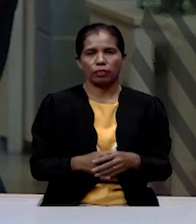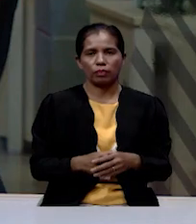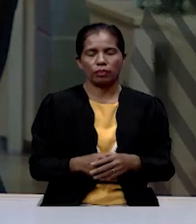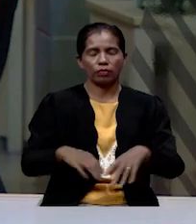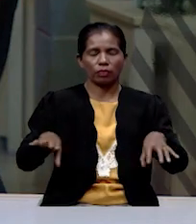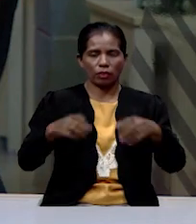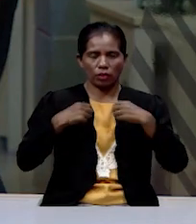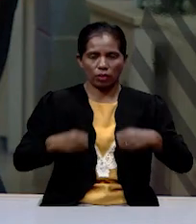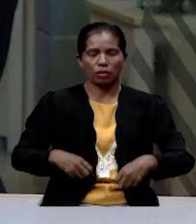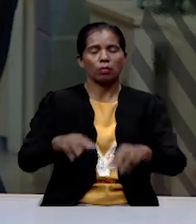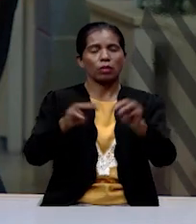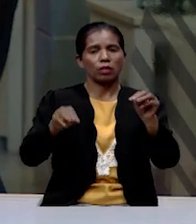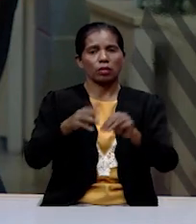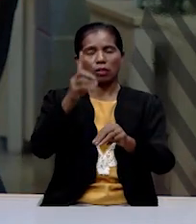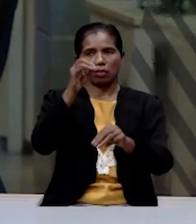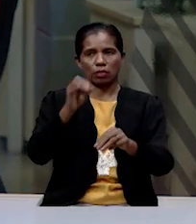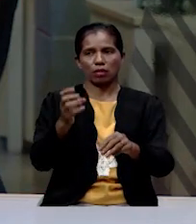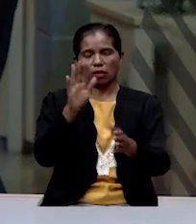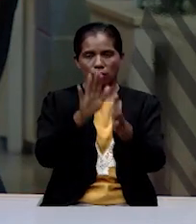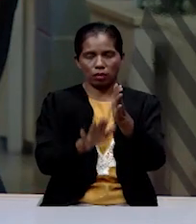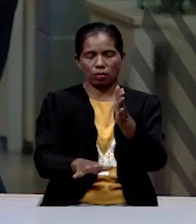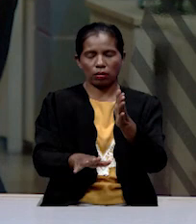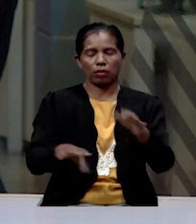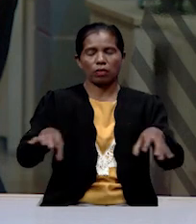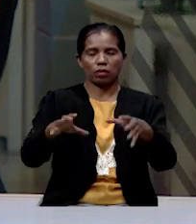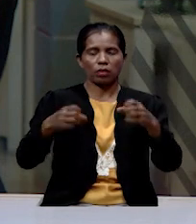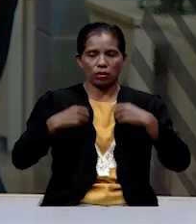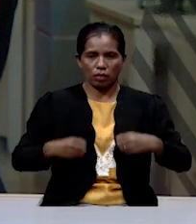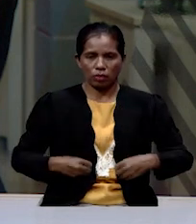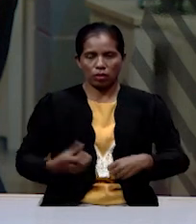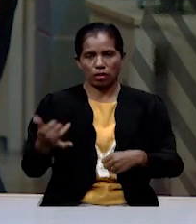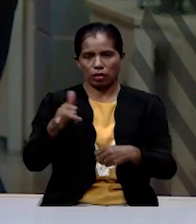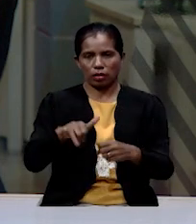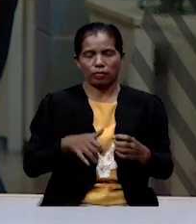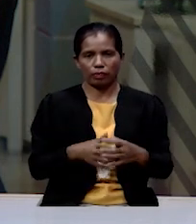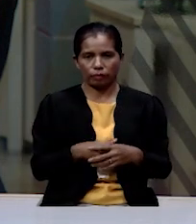Serviço Saúde Município de Ili se halo redução ba profissional saúde sira.